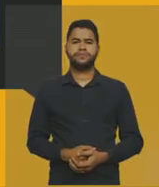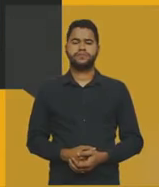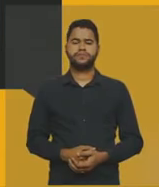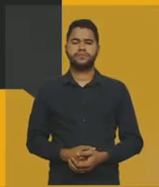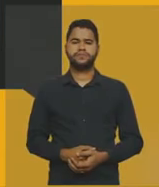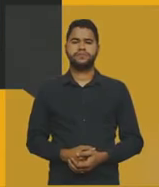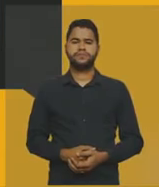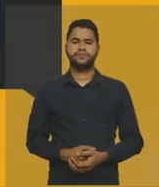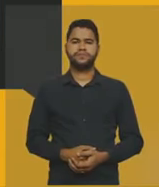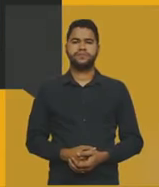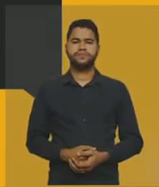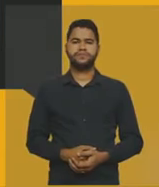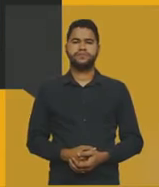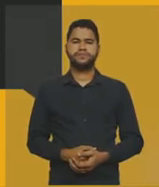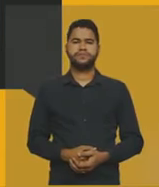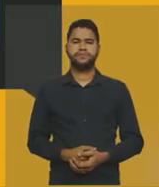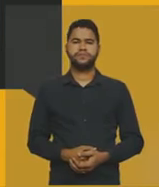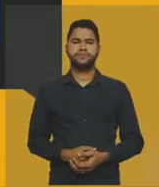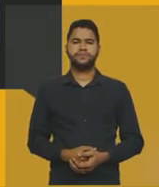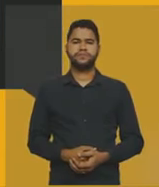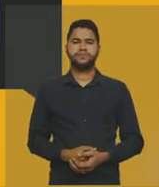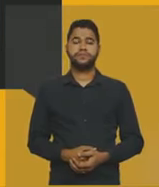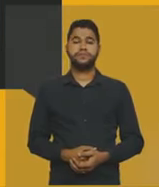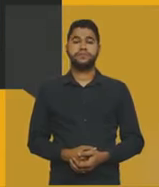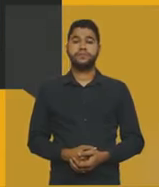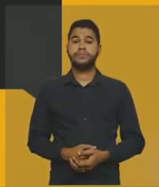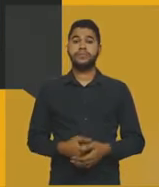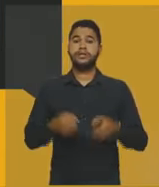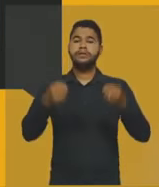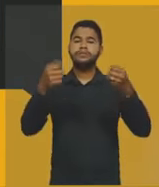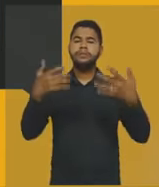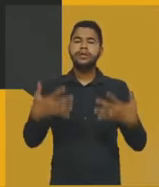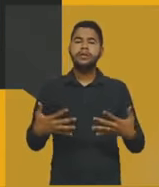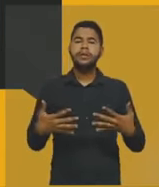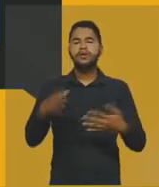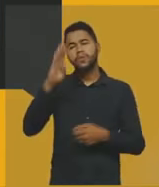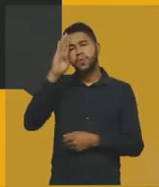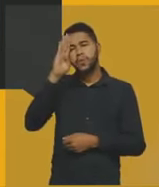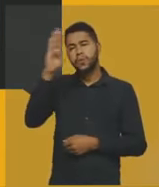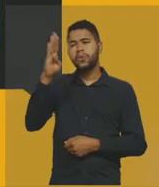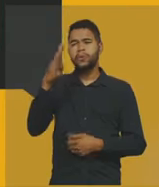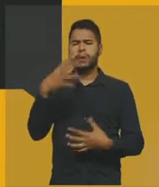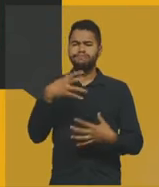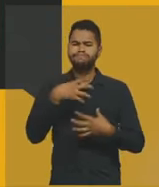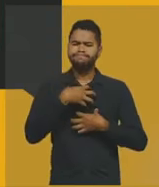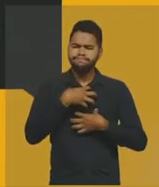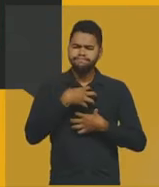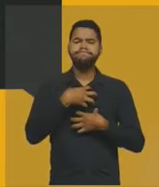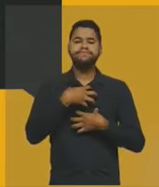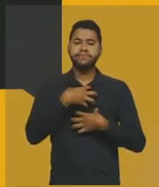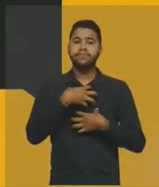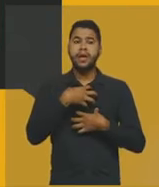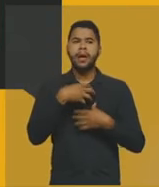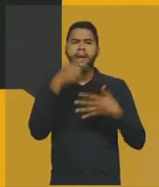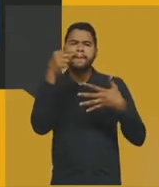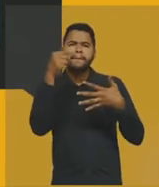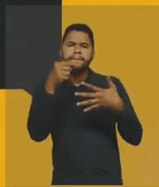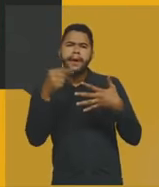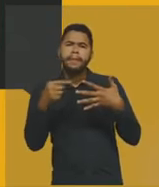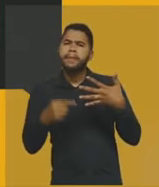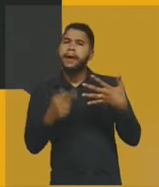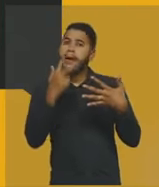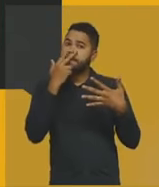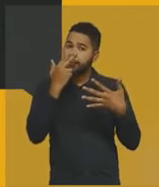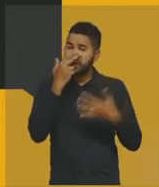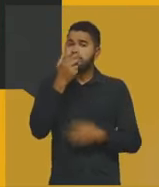cough, e difficult breathing. Então aqui estão falando os principais sintomas, né? E esses sintomas eles são bem parecidos